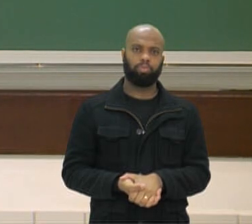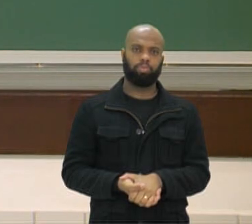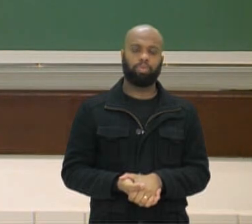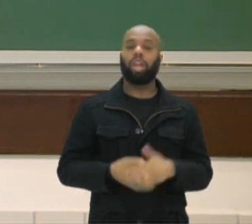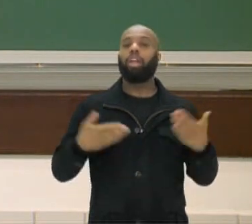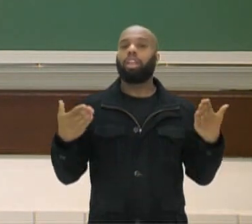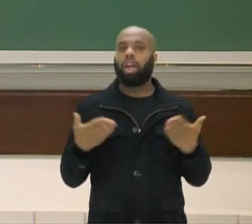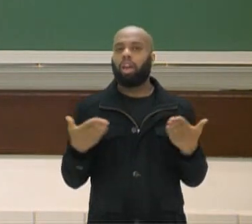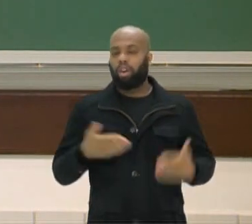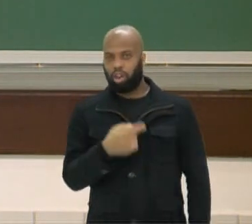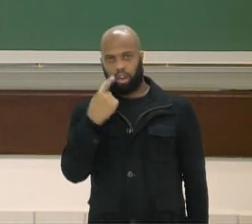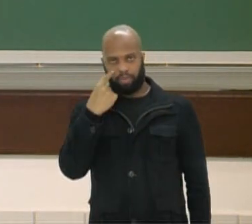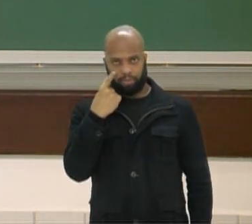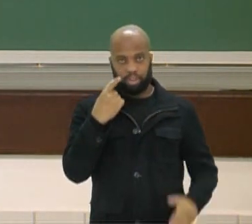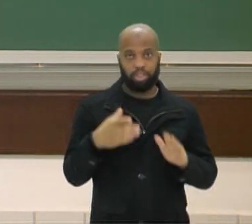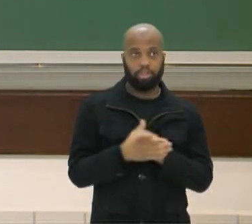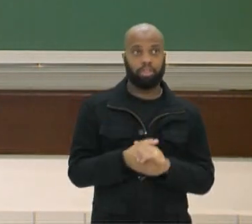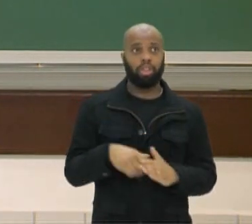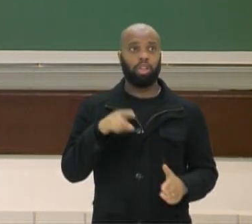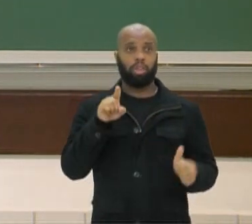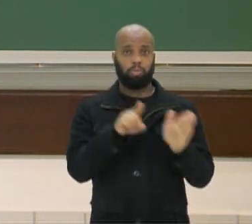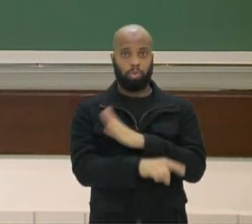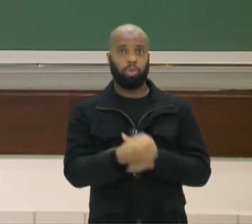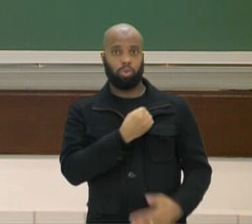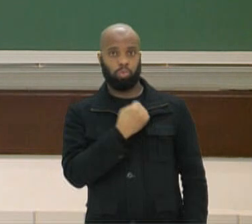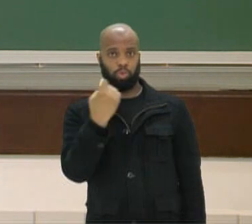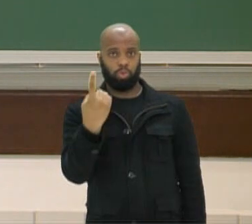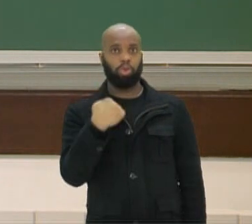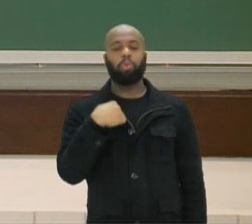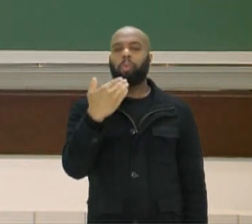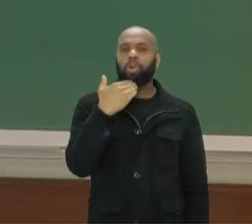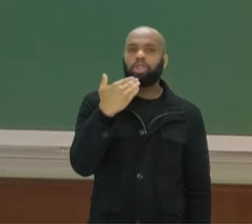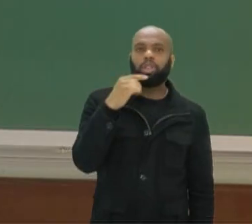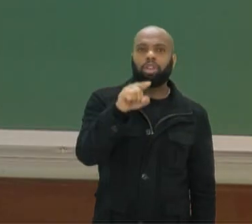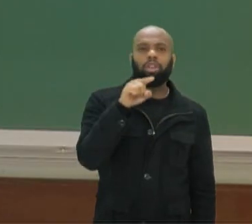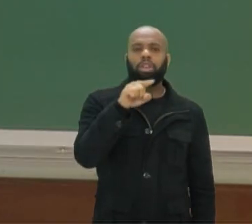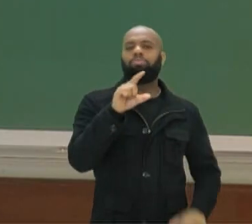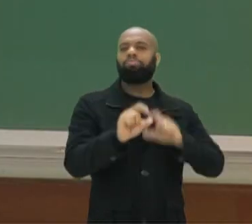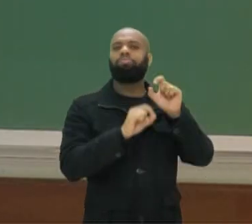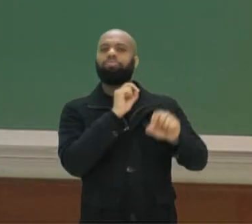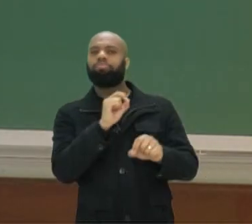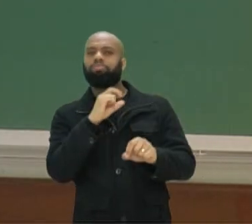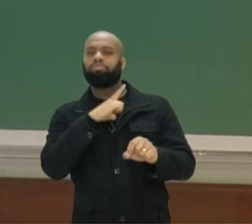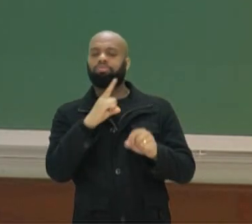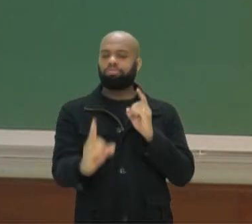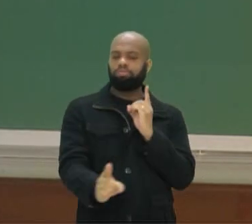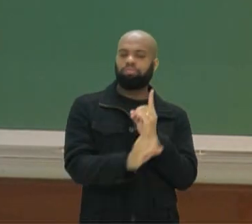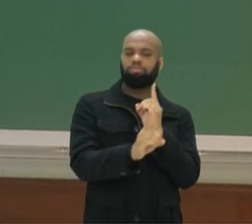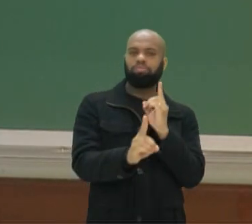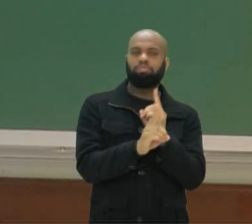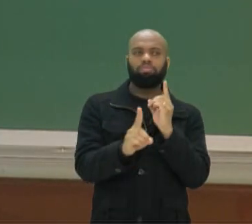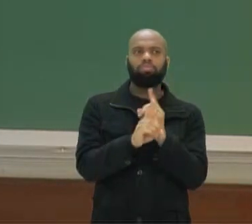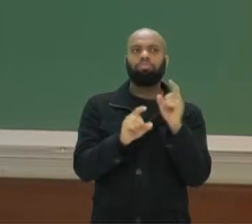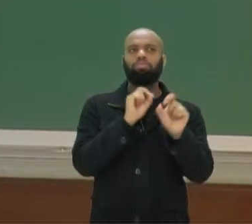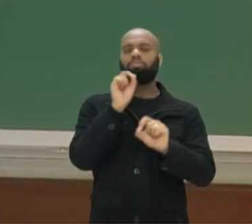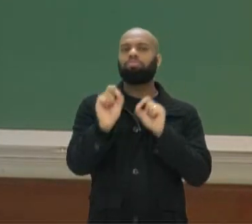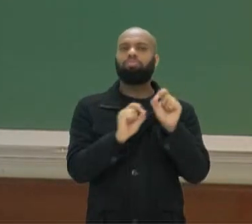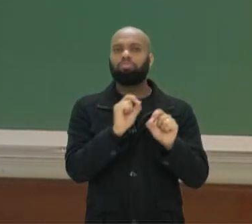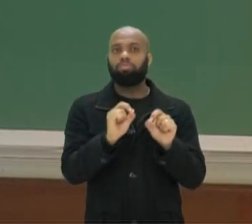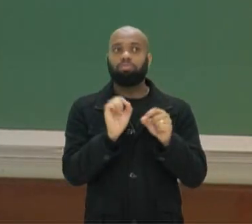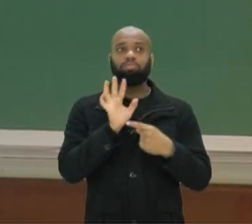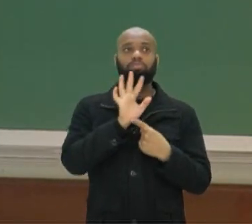Então vamos lá, olha só. Na número 1 eu tinha pedido para que você marcasse a alternativa que traz